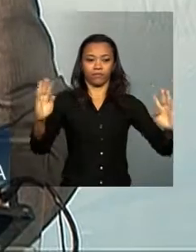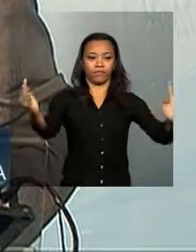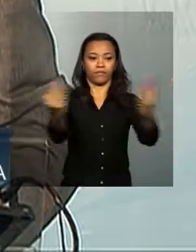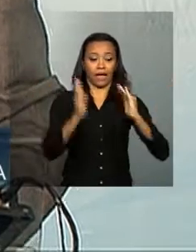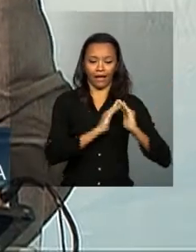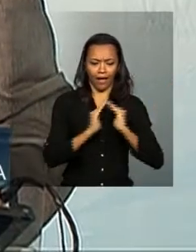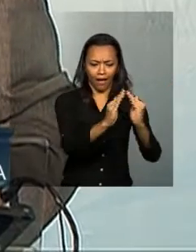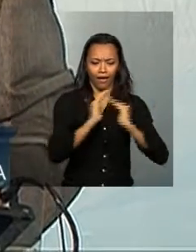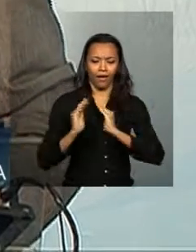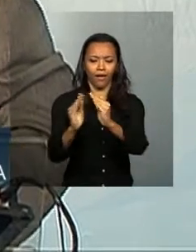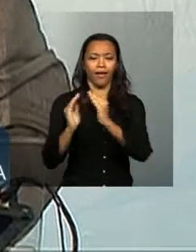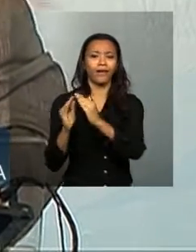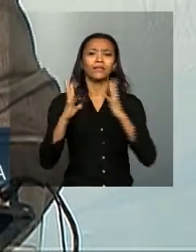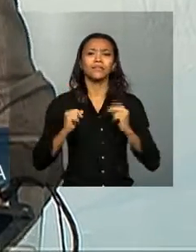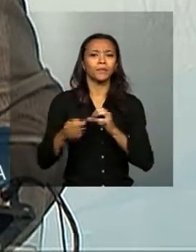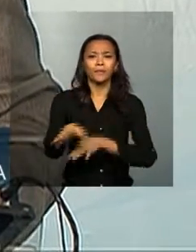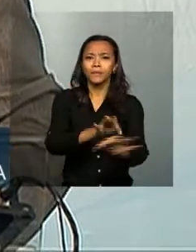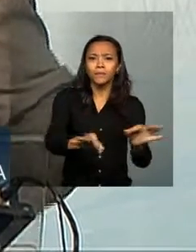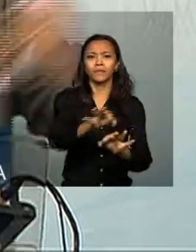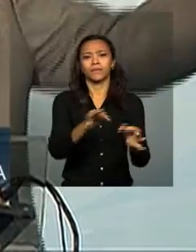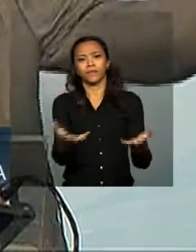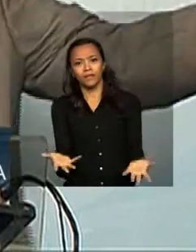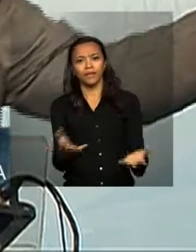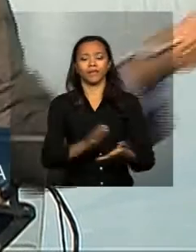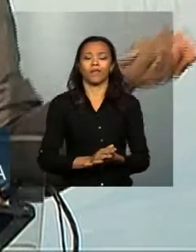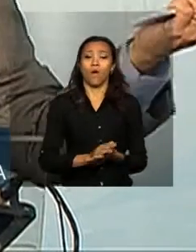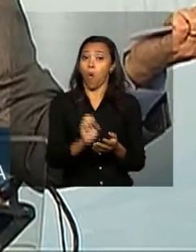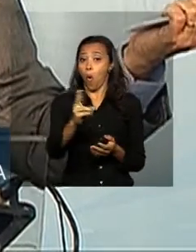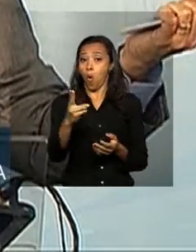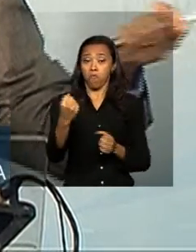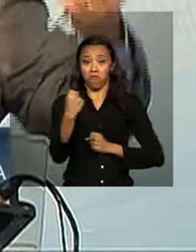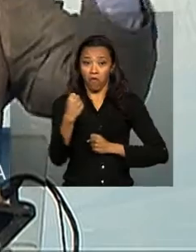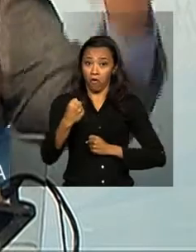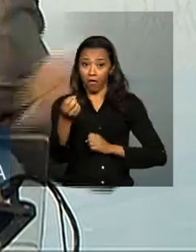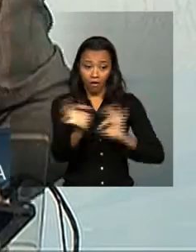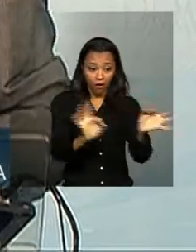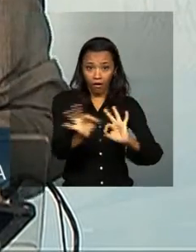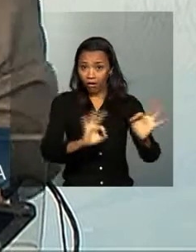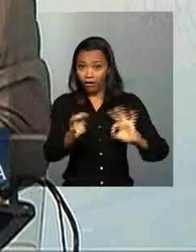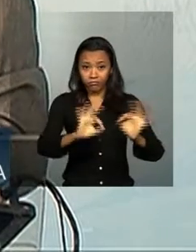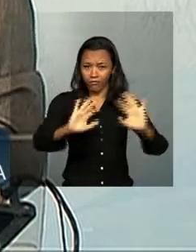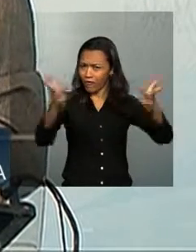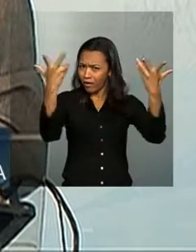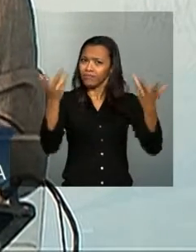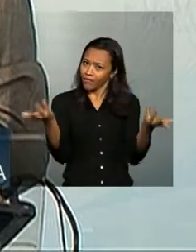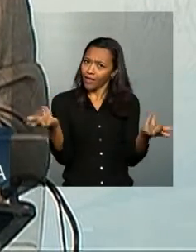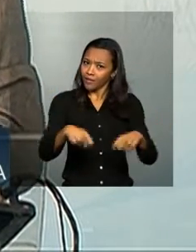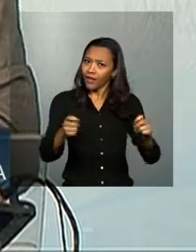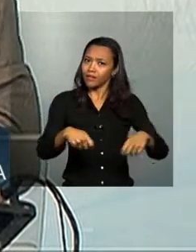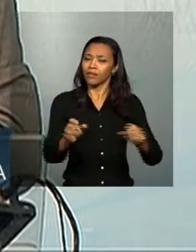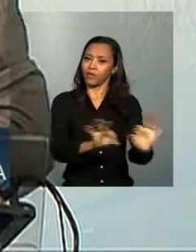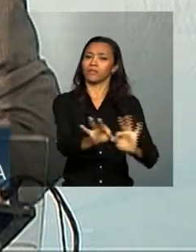fazer uma festa no Natal. O São João está chegando, fazer um forrozinho para a comunidade, não dá para fazer?